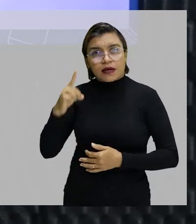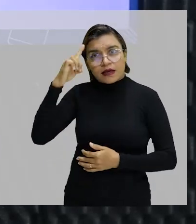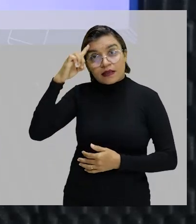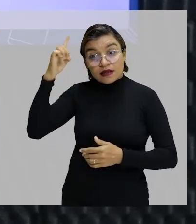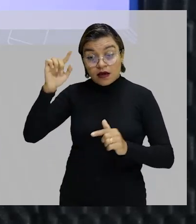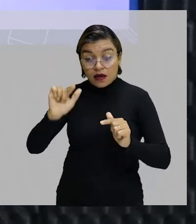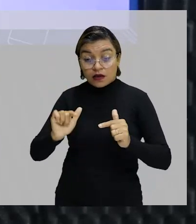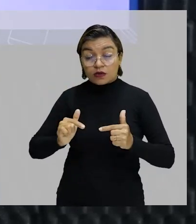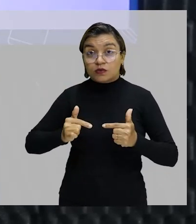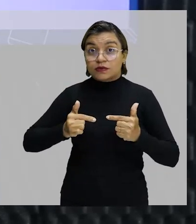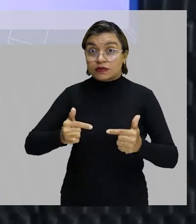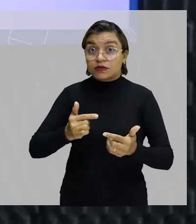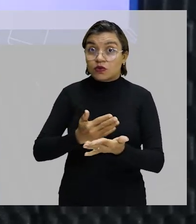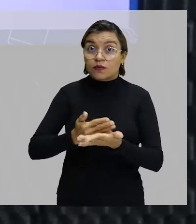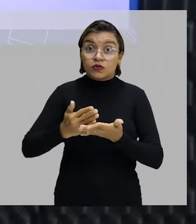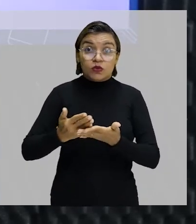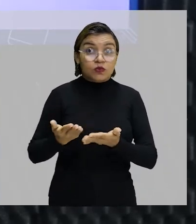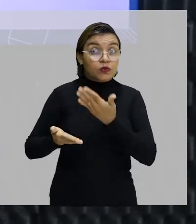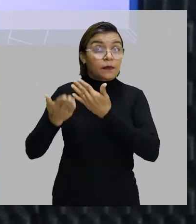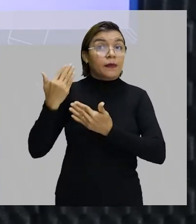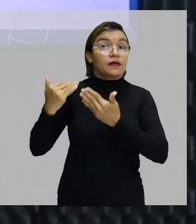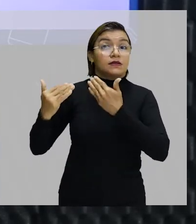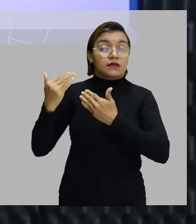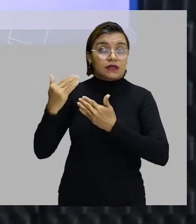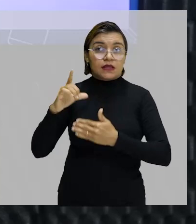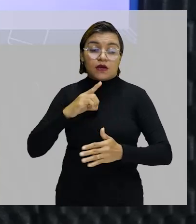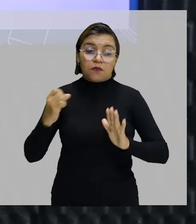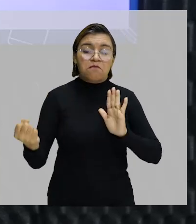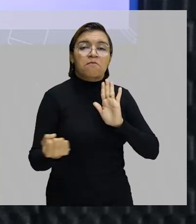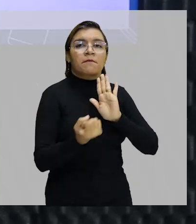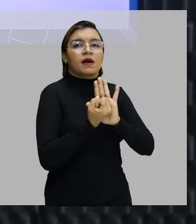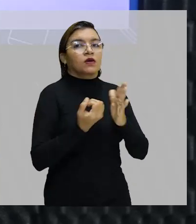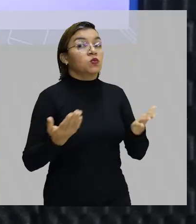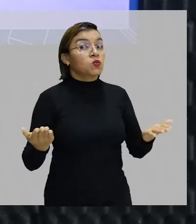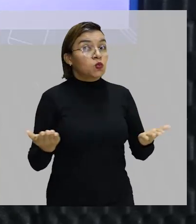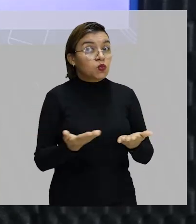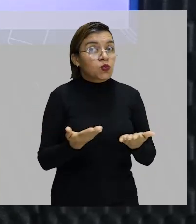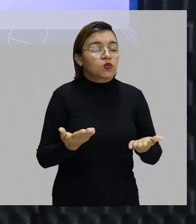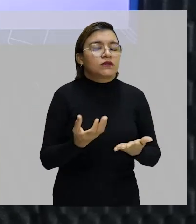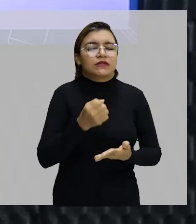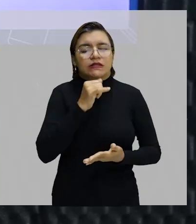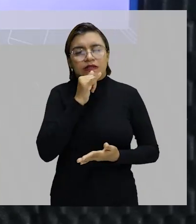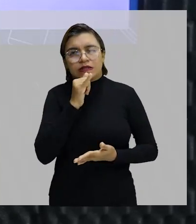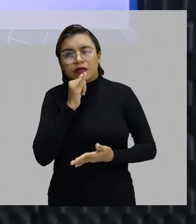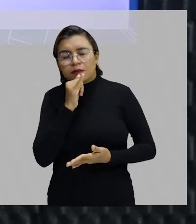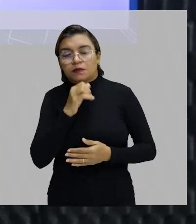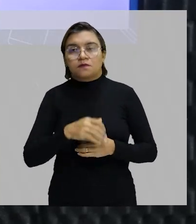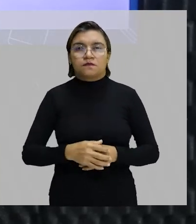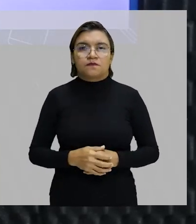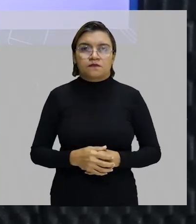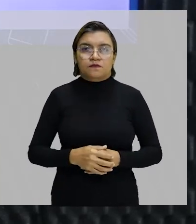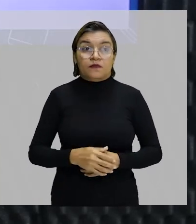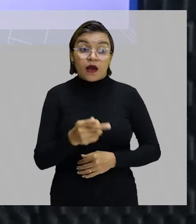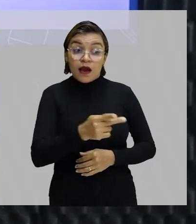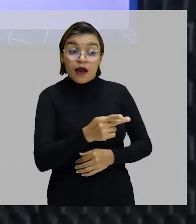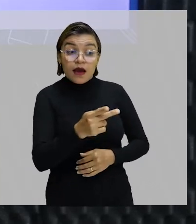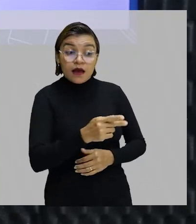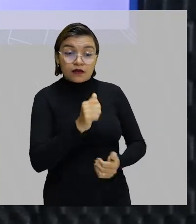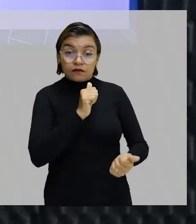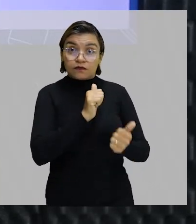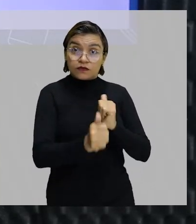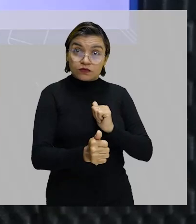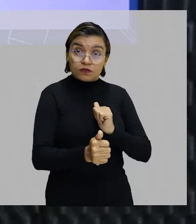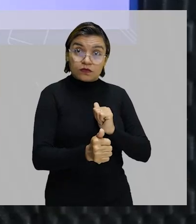uma ação que começou no passado e que tem um impacto no momento atual. Se eu dissesse para você, eles estão jogando